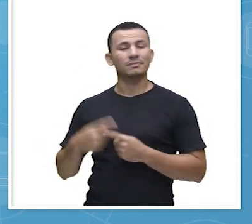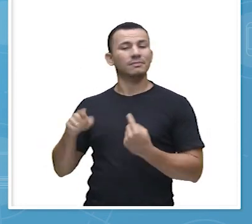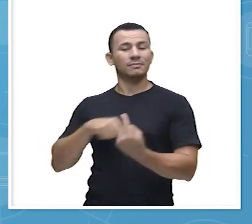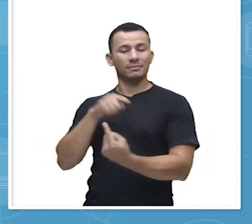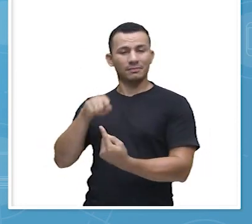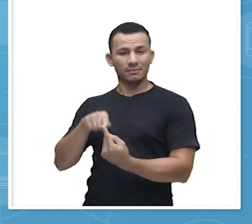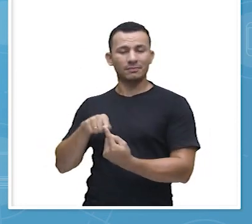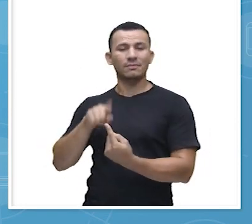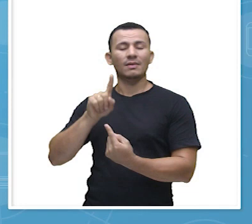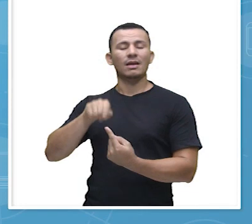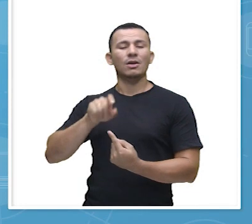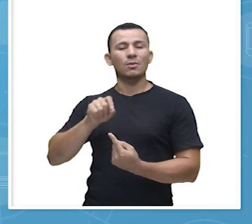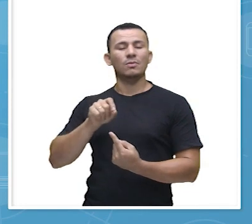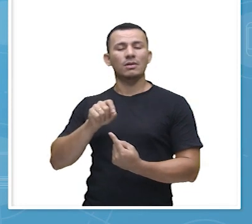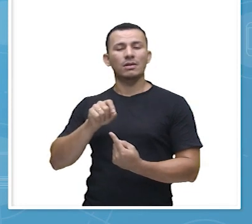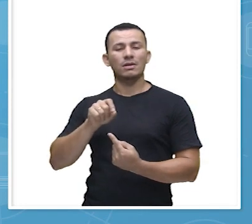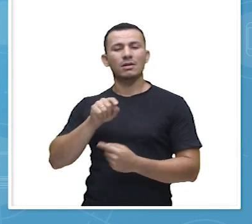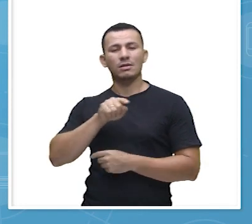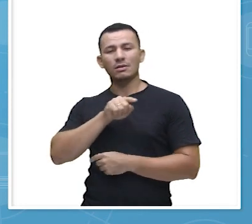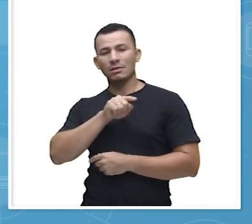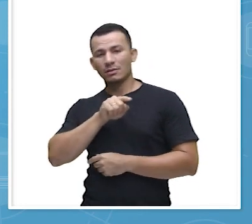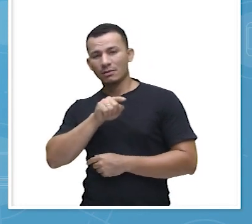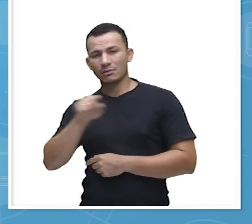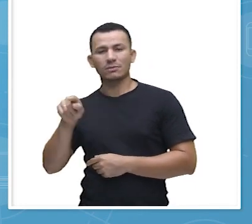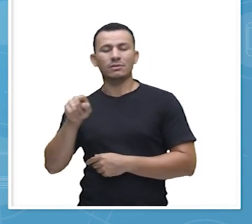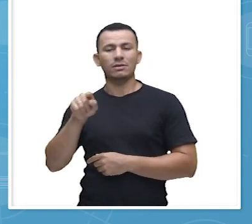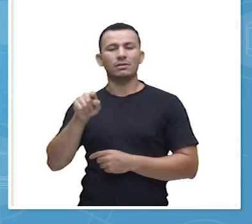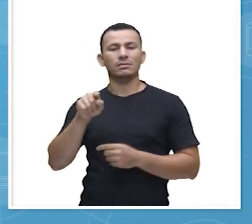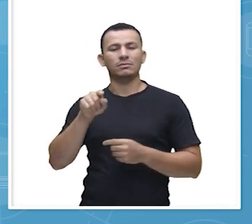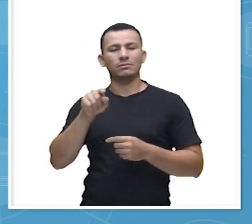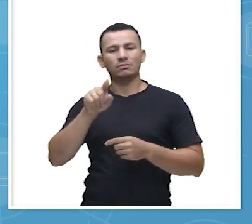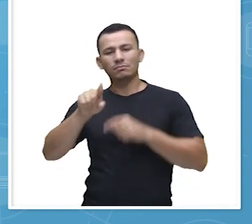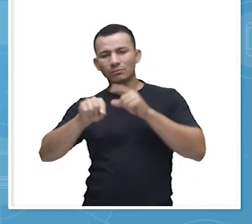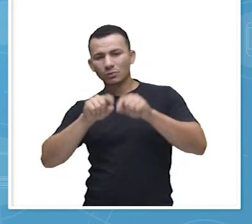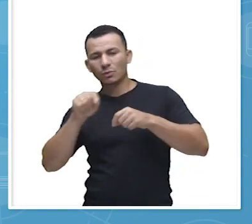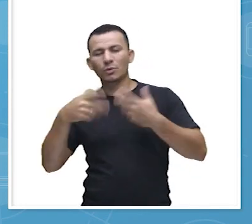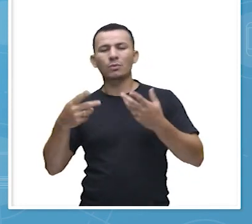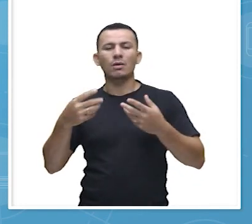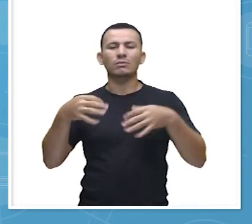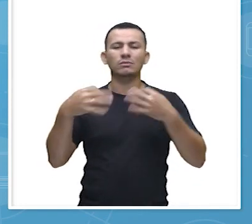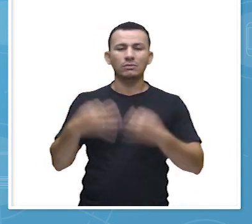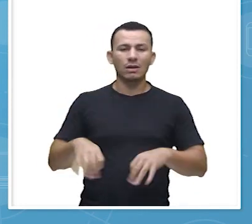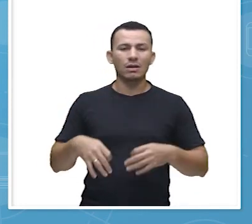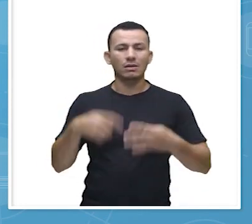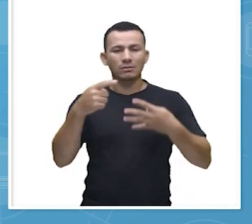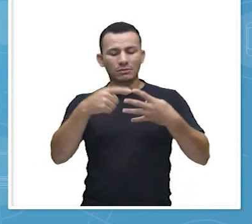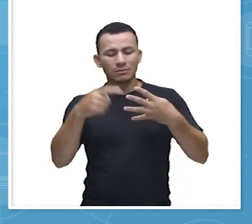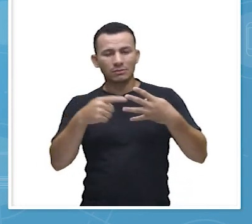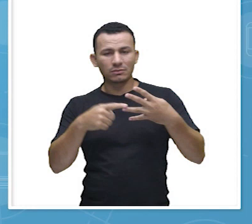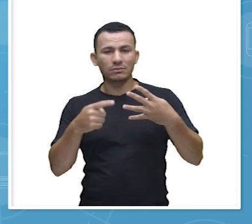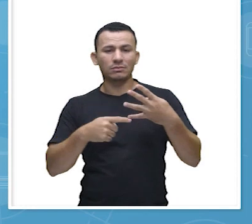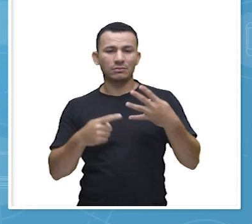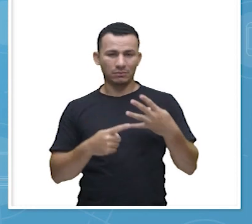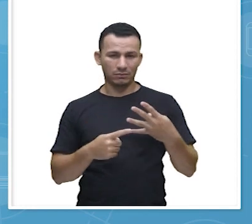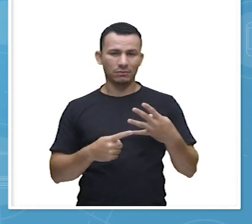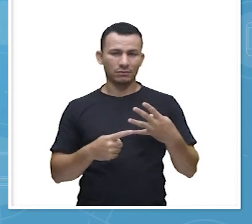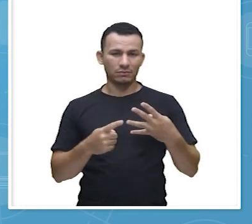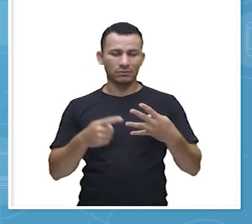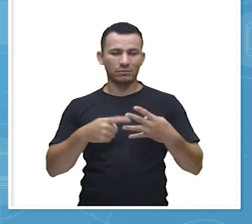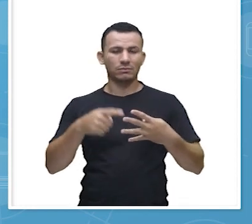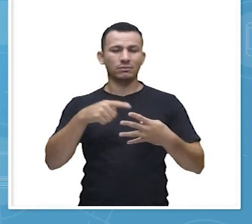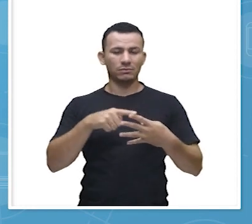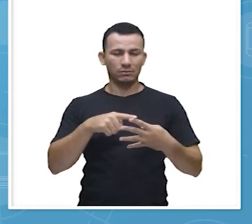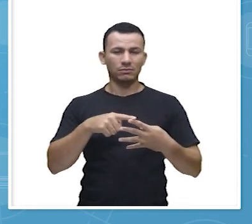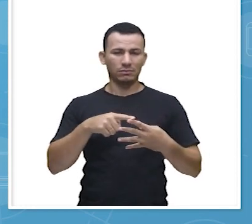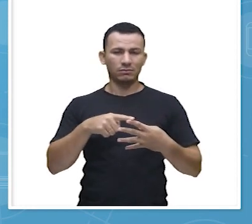ser completado por uma das alternativas. Por isso, as alternativas também começam com letra minúscula, porque elas